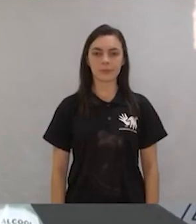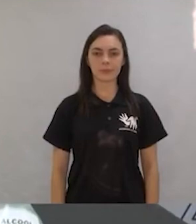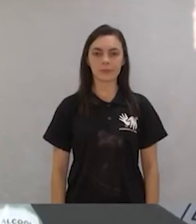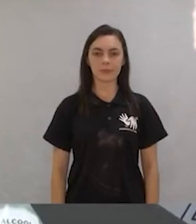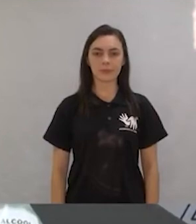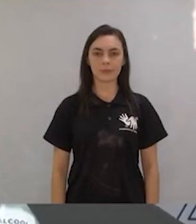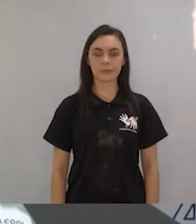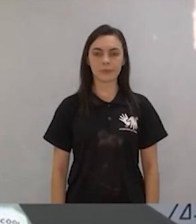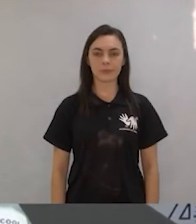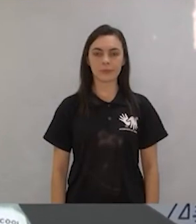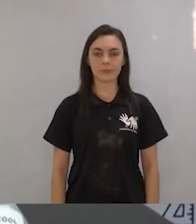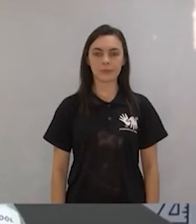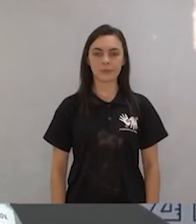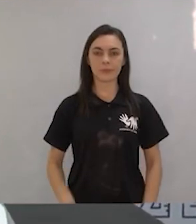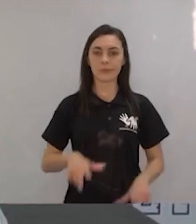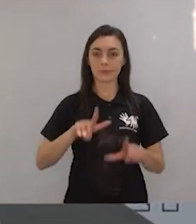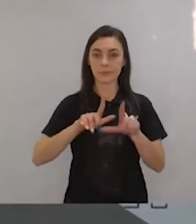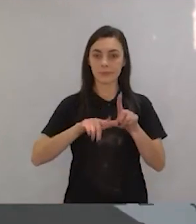A letra